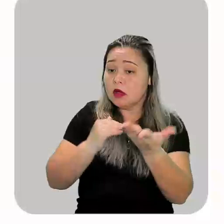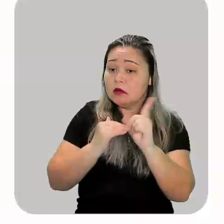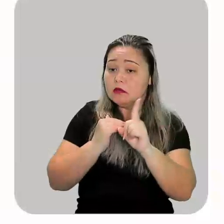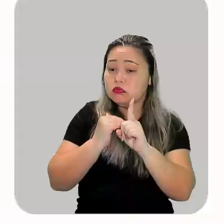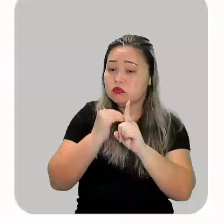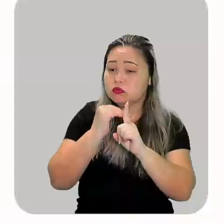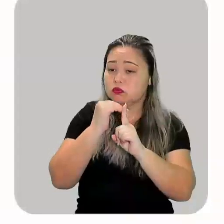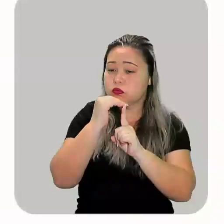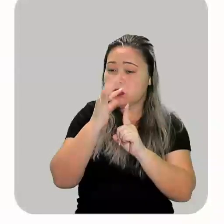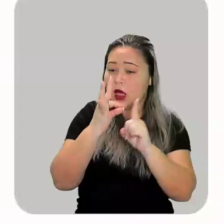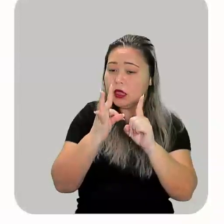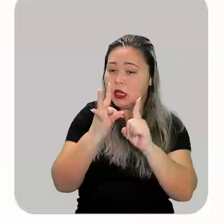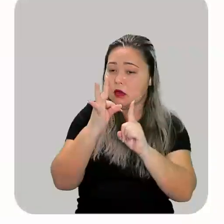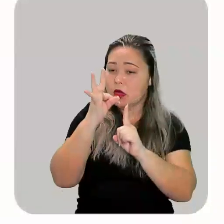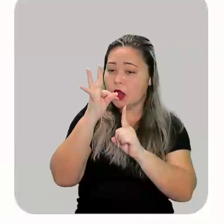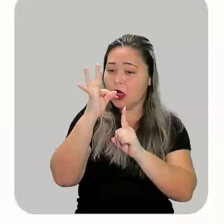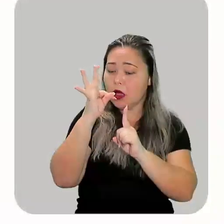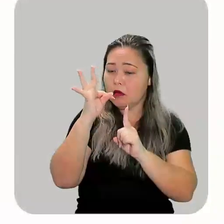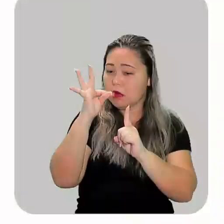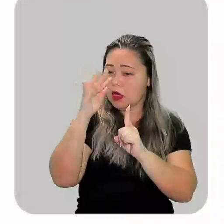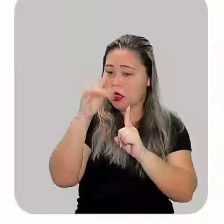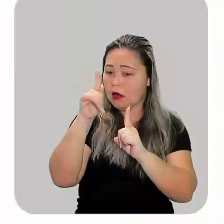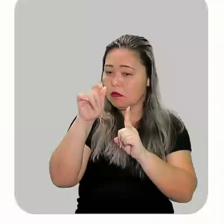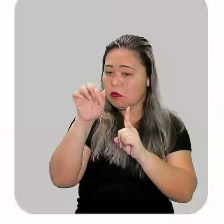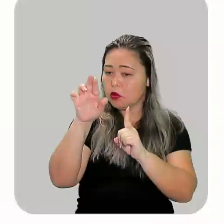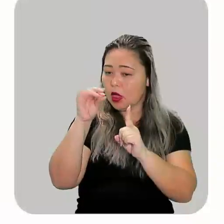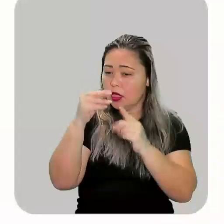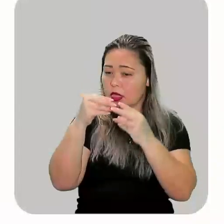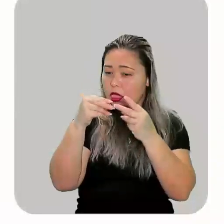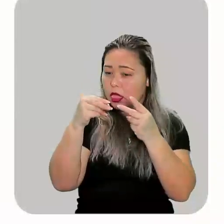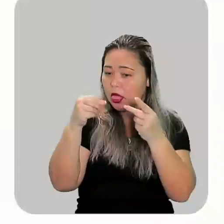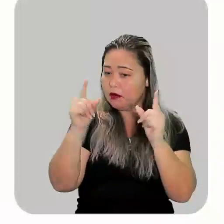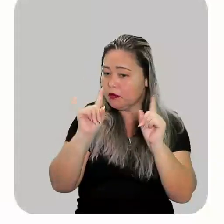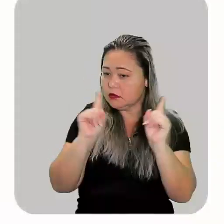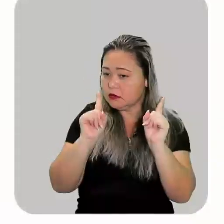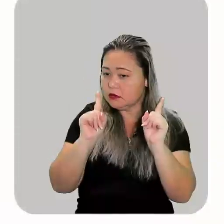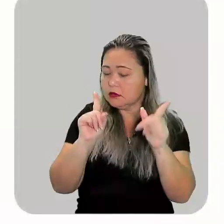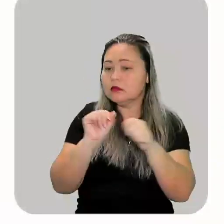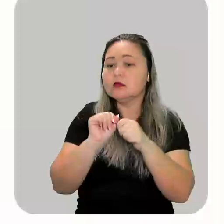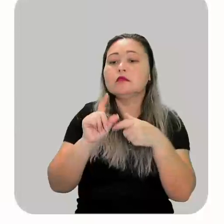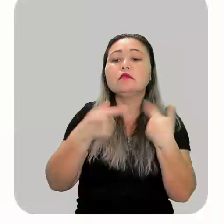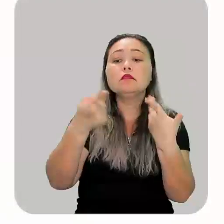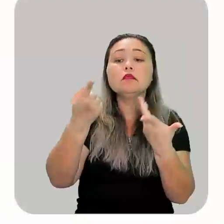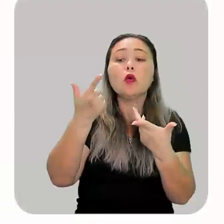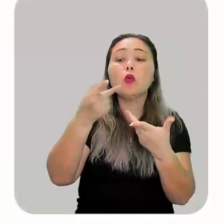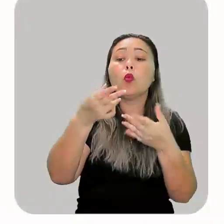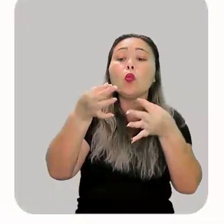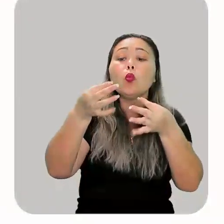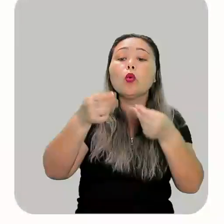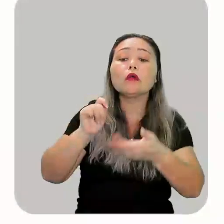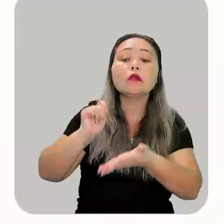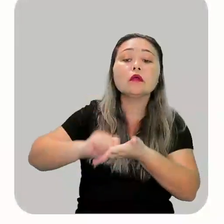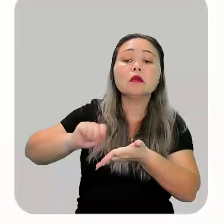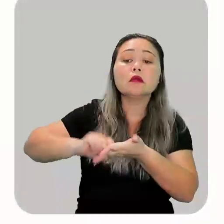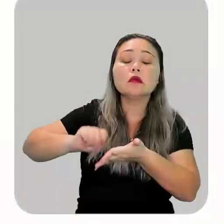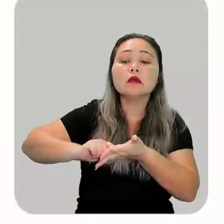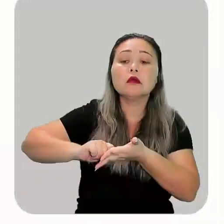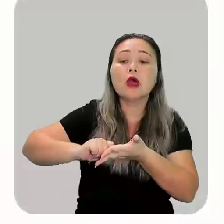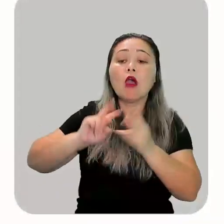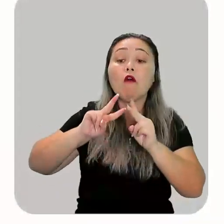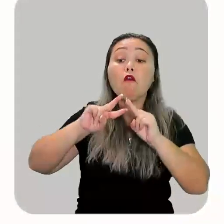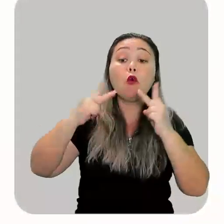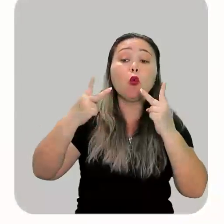não agiu ainda no gelo ali para derreter, tá bom? E outro detalhe aqui, para vocês já anotarem também, outra observação, a questão do